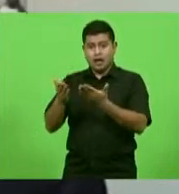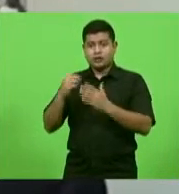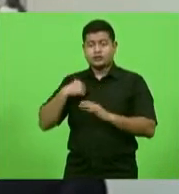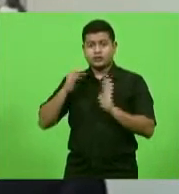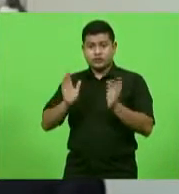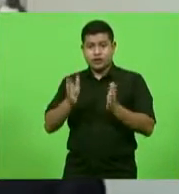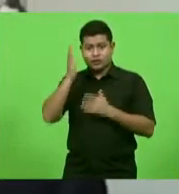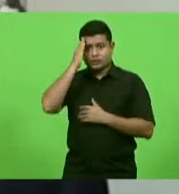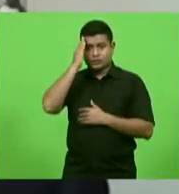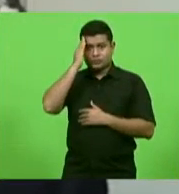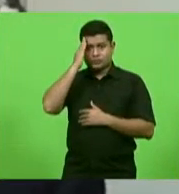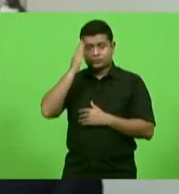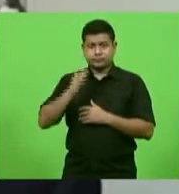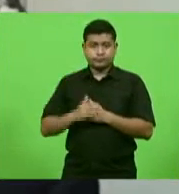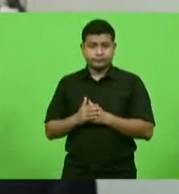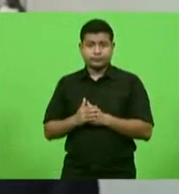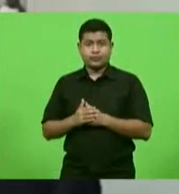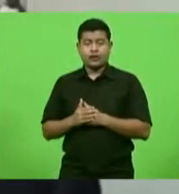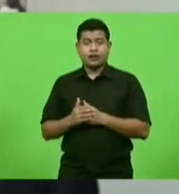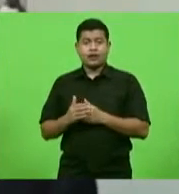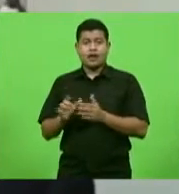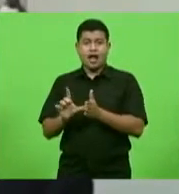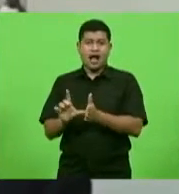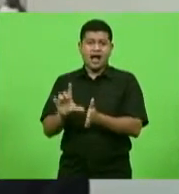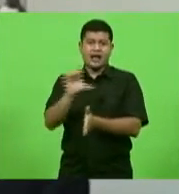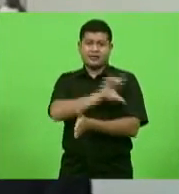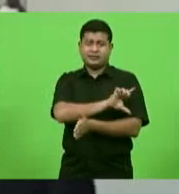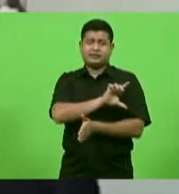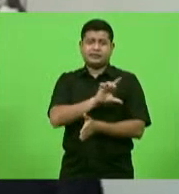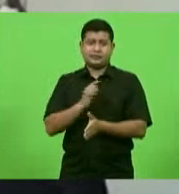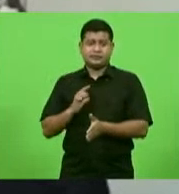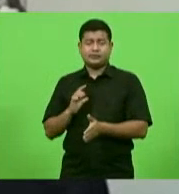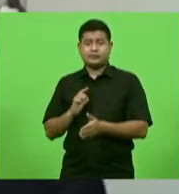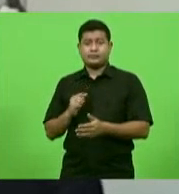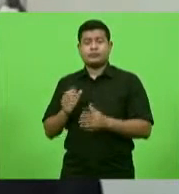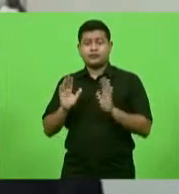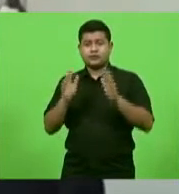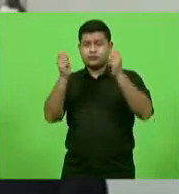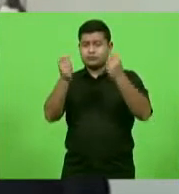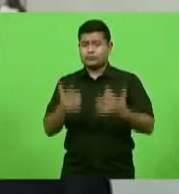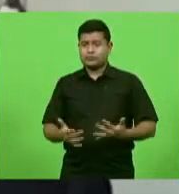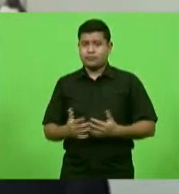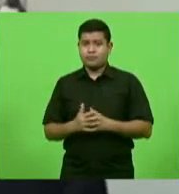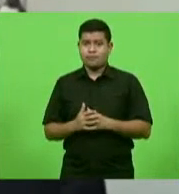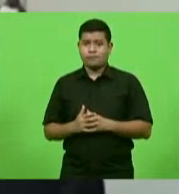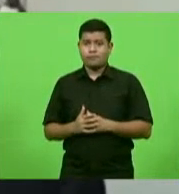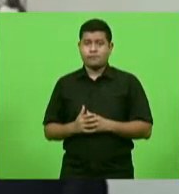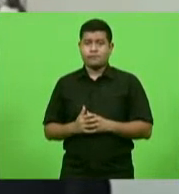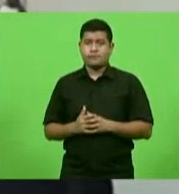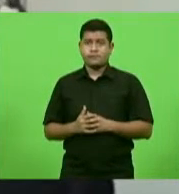por parte do chefe do executivo em data ainda muito anterior, mas já explicamos anteriormente.